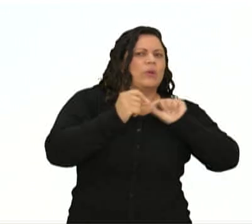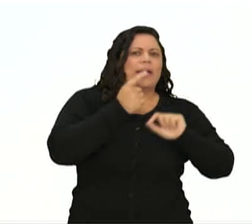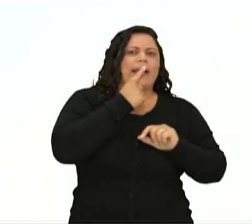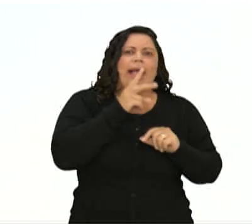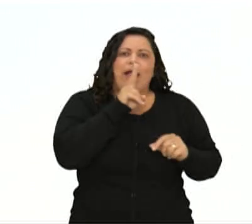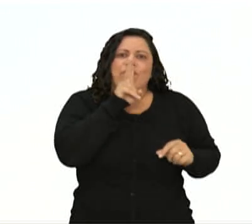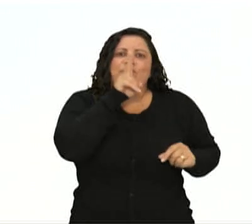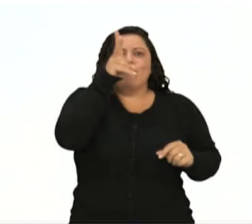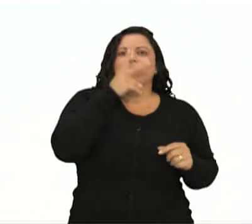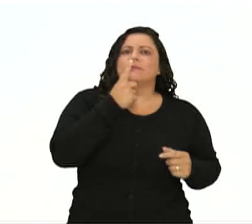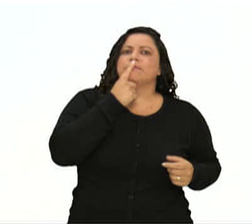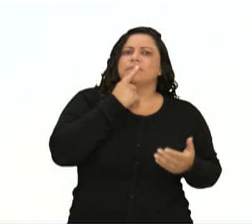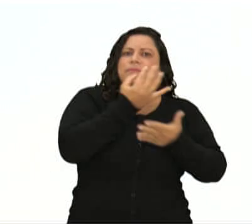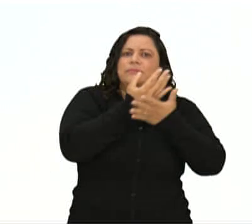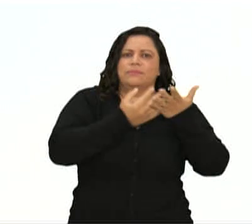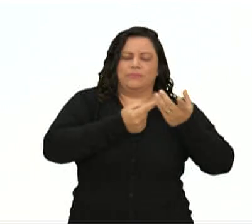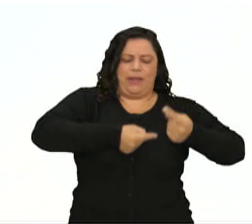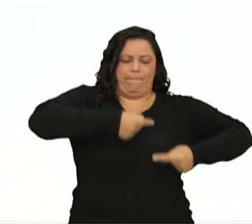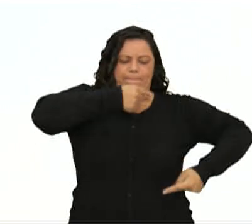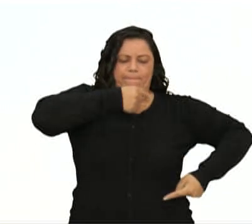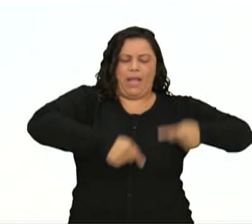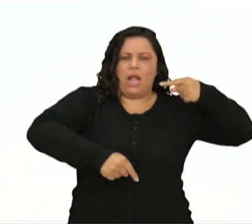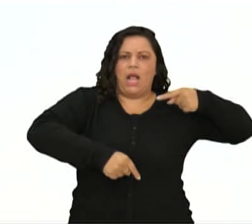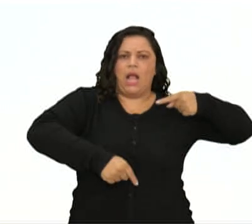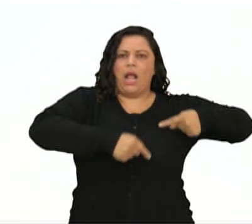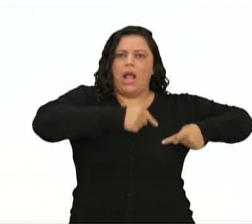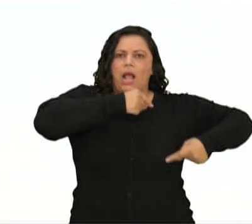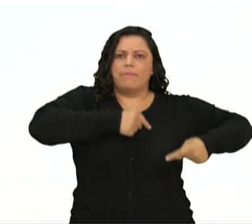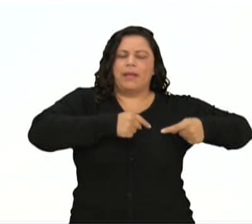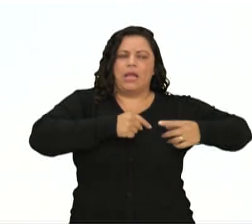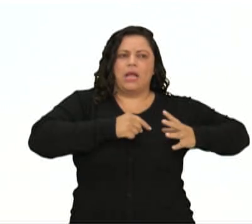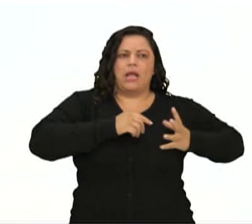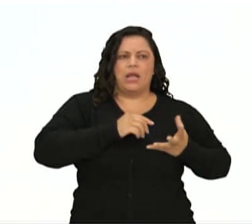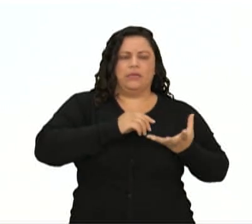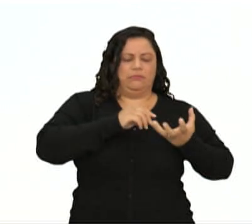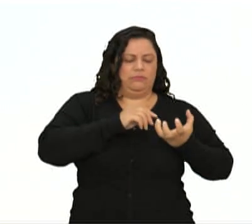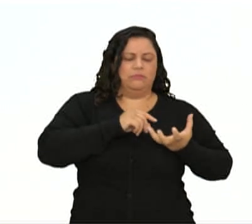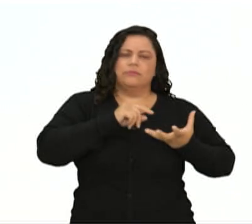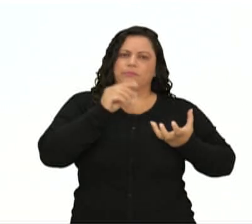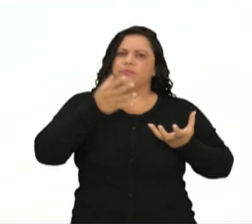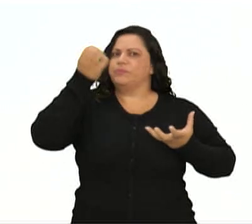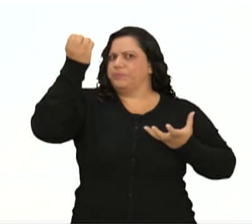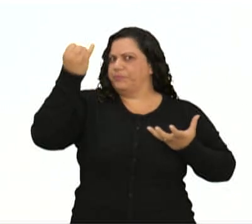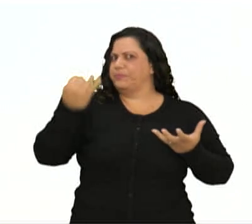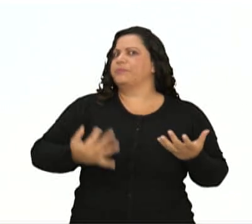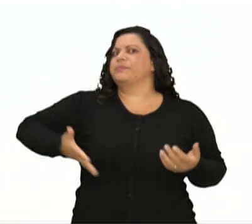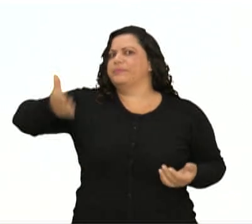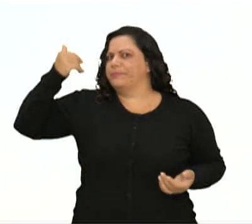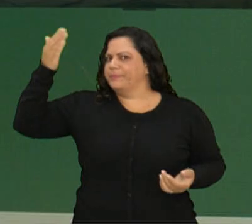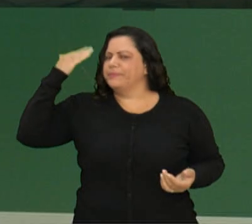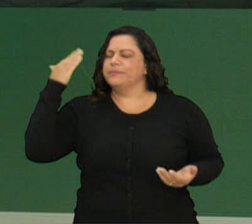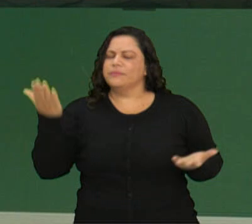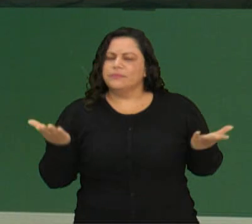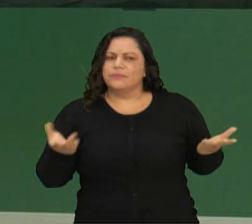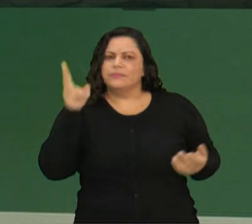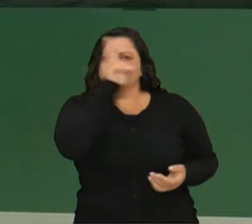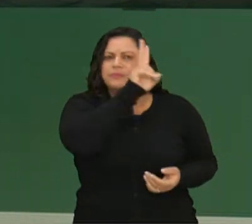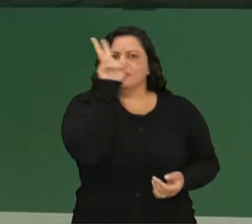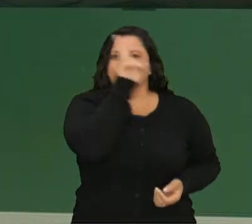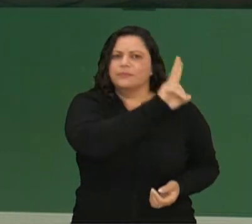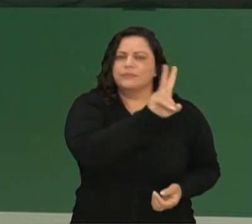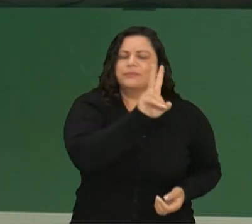é a força que o sangue bate nas paredes da artéria, tá? A gente já falou disso em outro momento, estão lembrados? E aí,